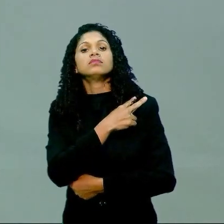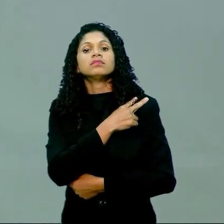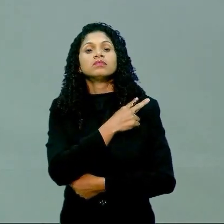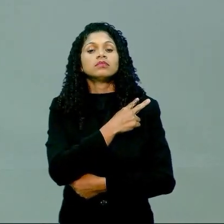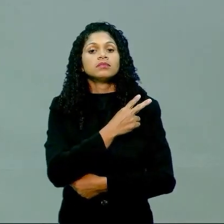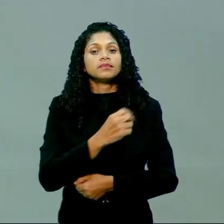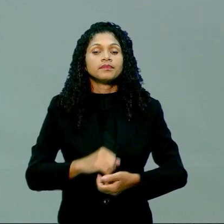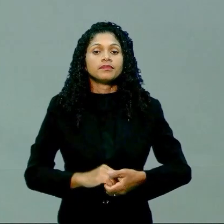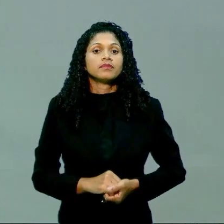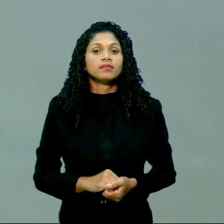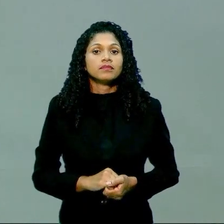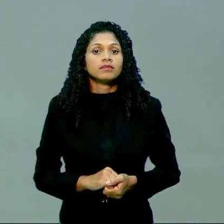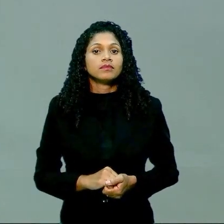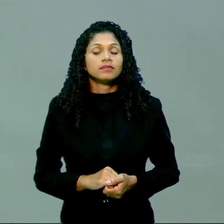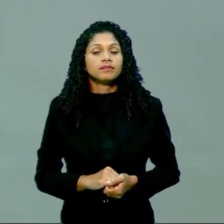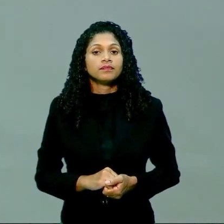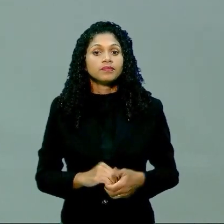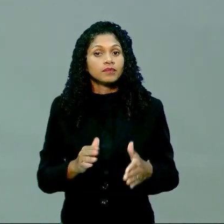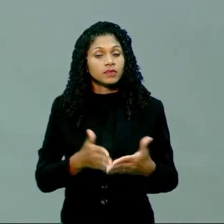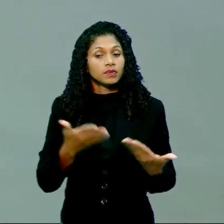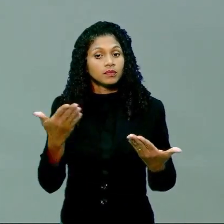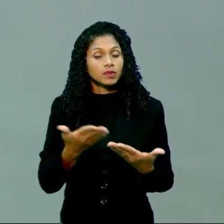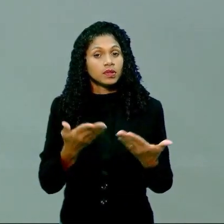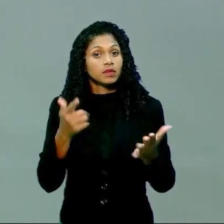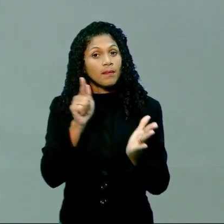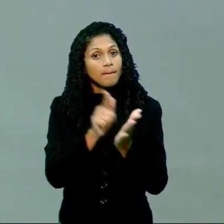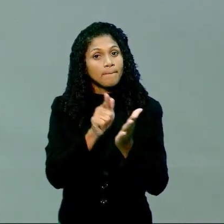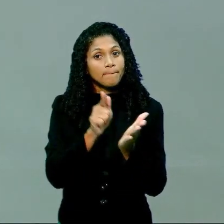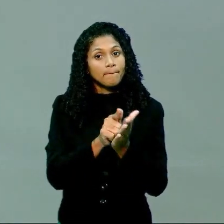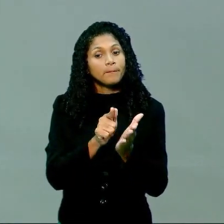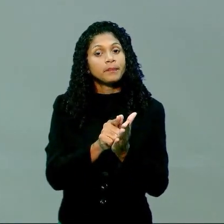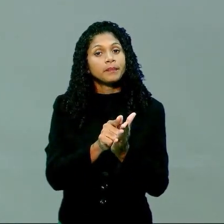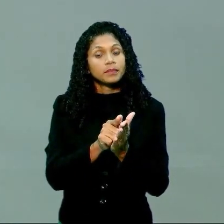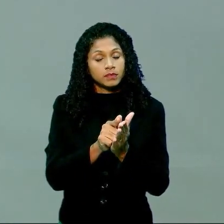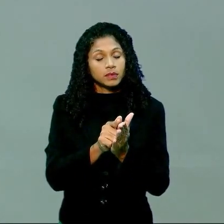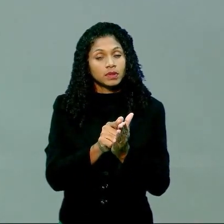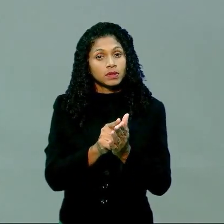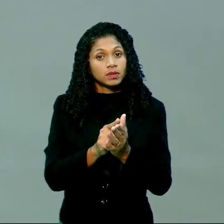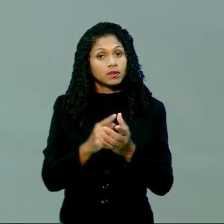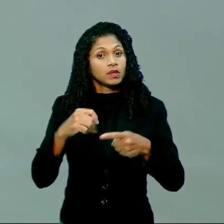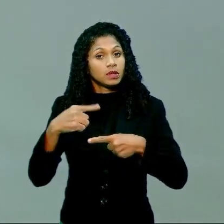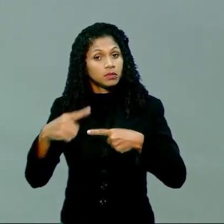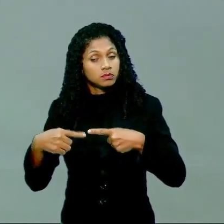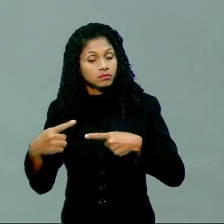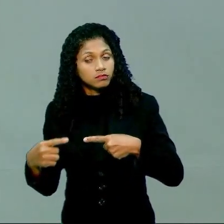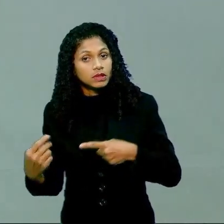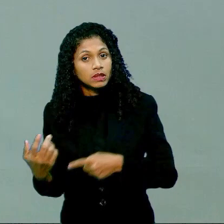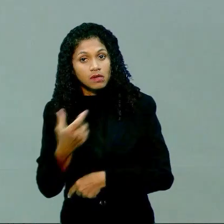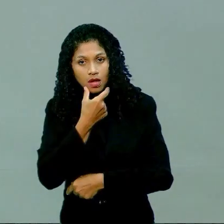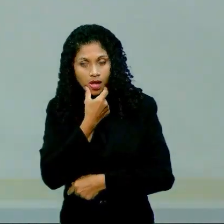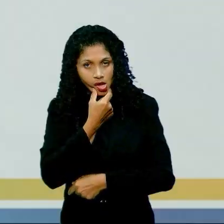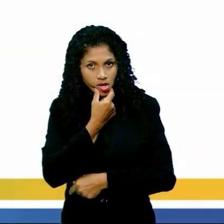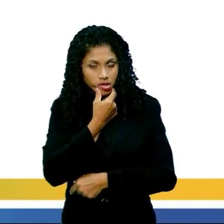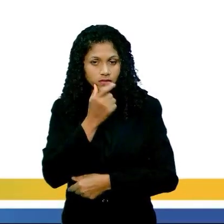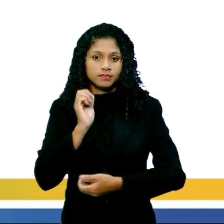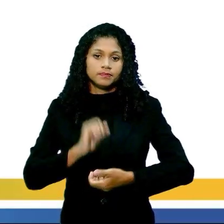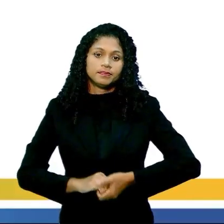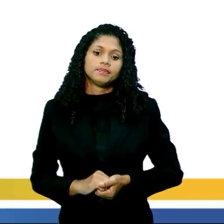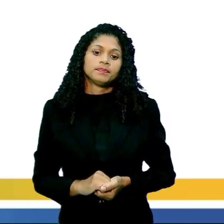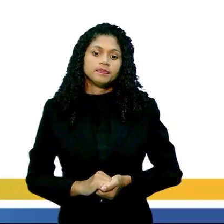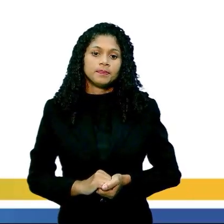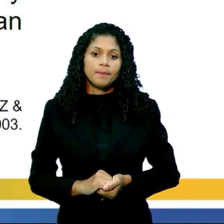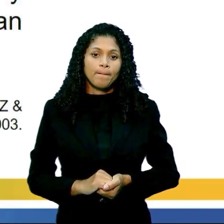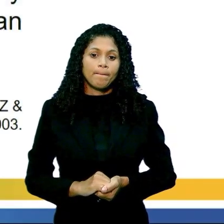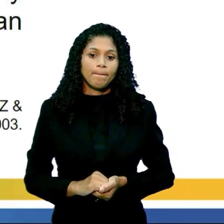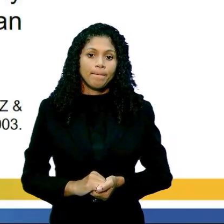médio, ok? E vão abrir o livro nas páginas das questões de língua inglesa, ok? Vamos aí